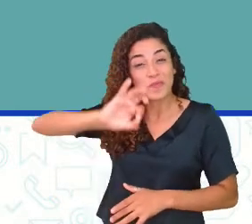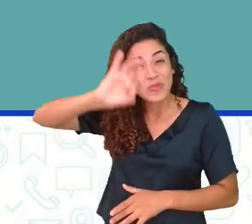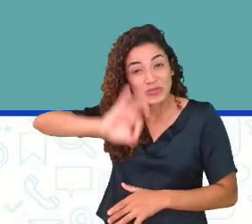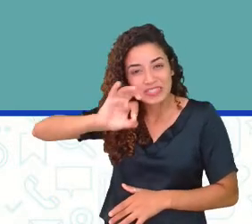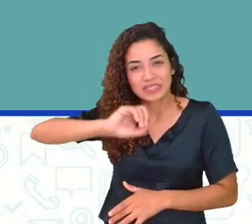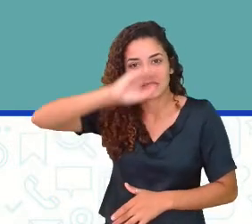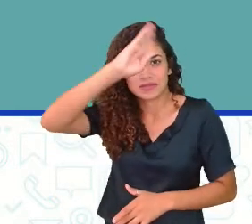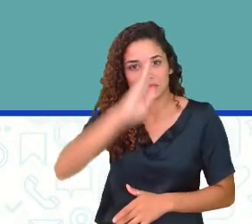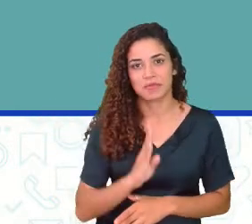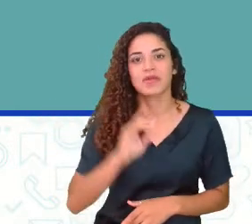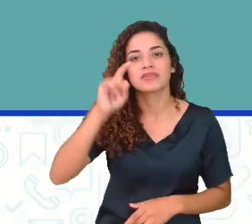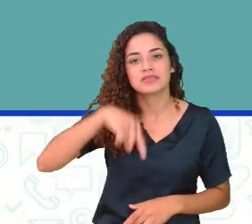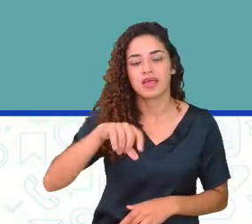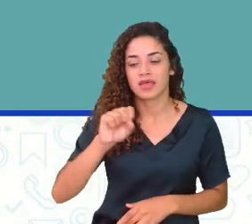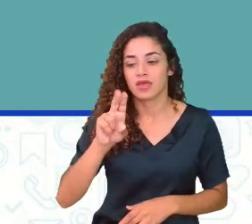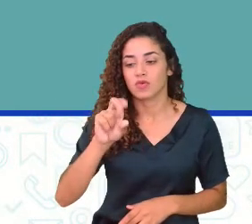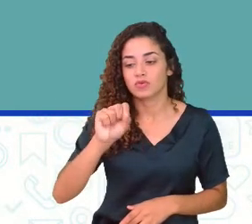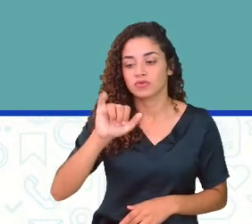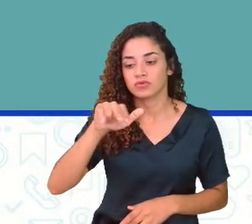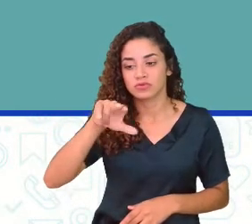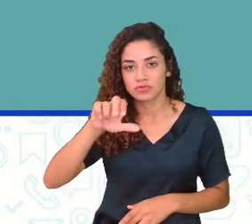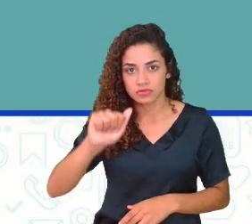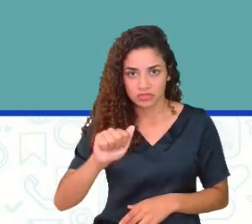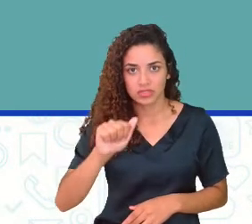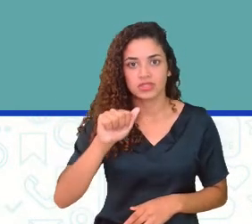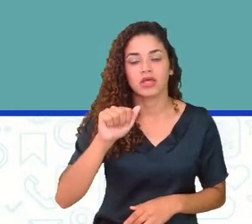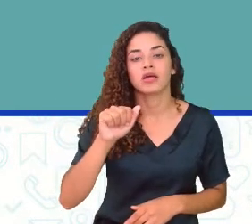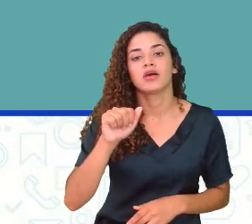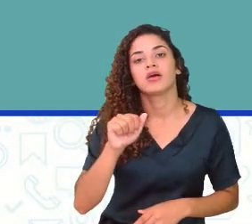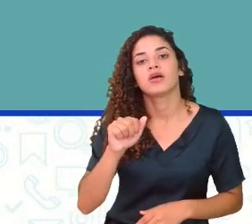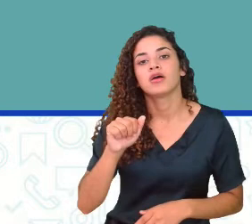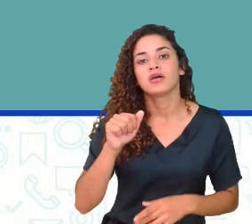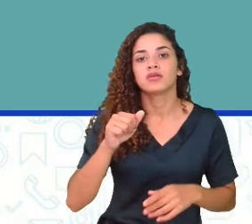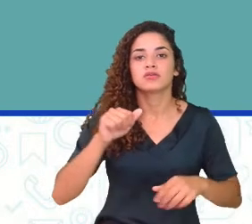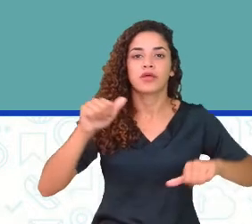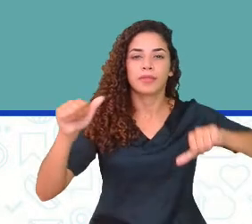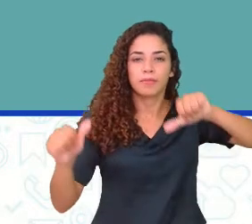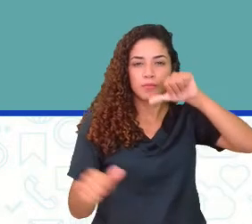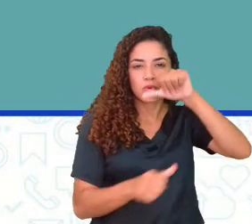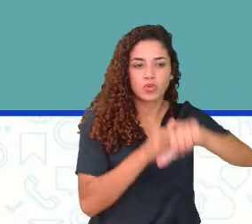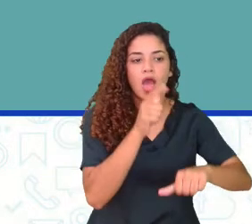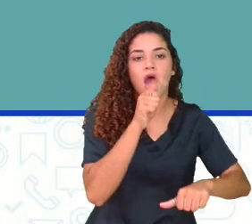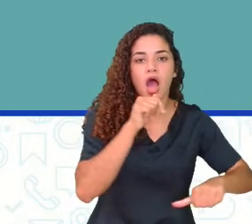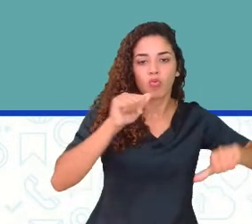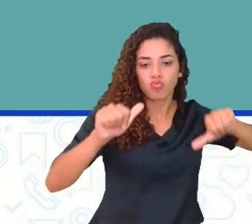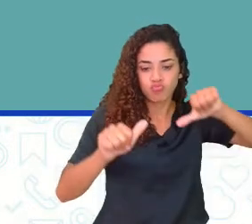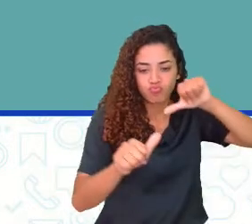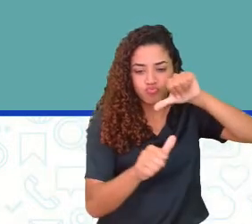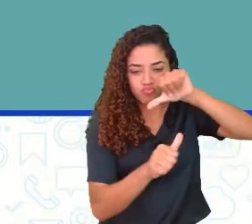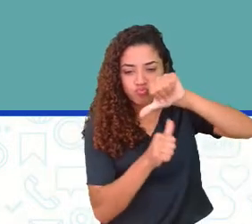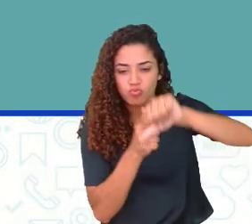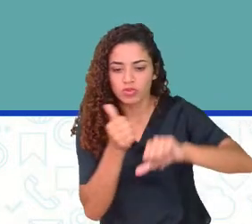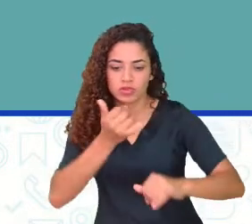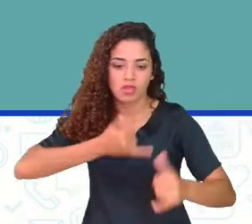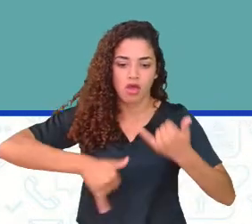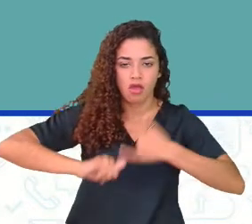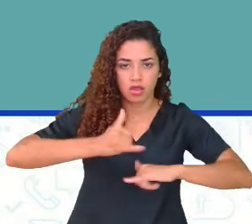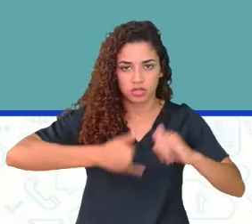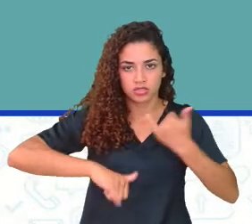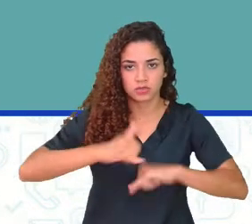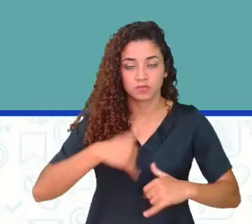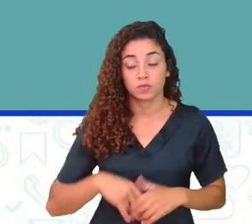do Brasil, das usinas hidrelétricas, né, que é a transformação da água, né, para produzir